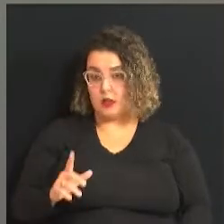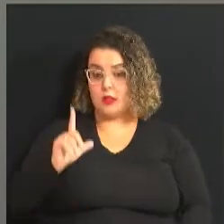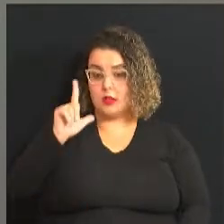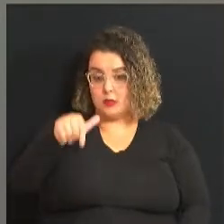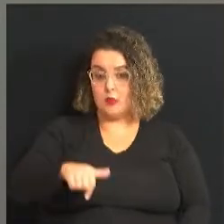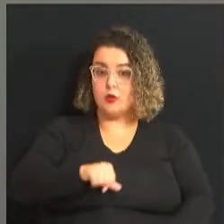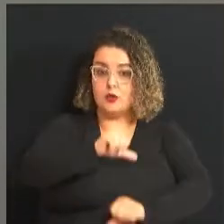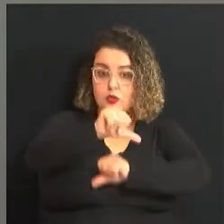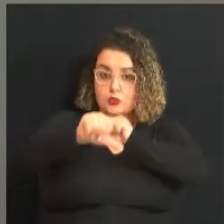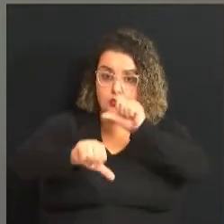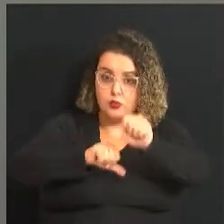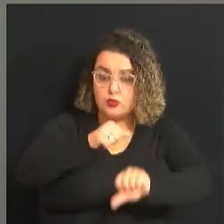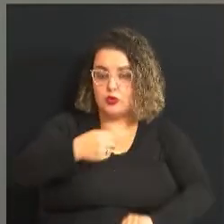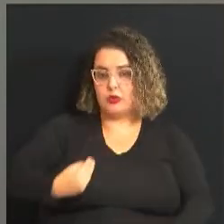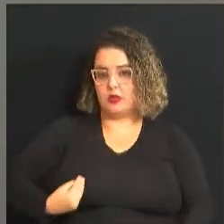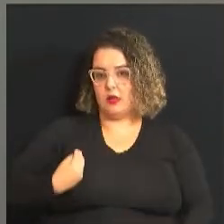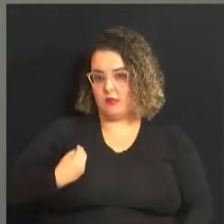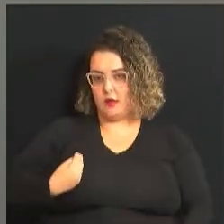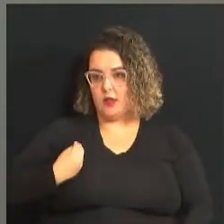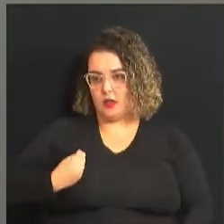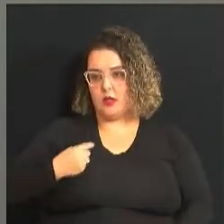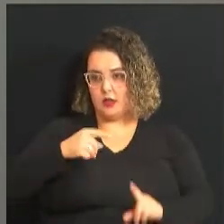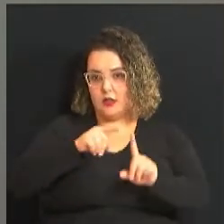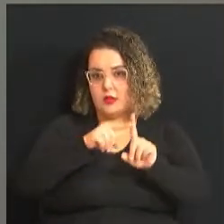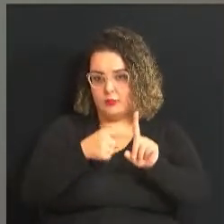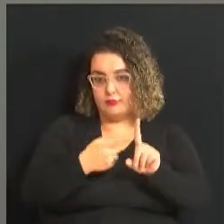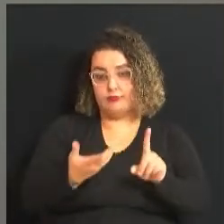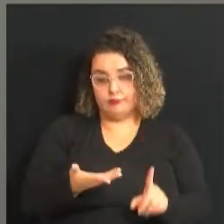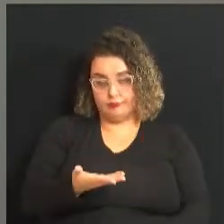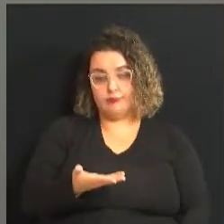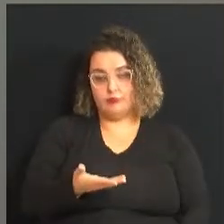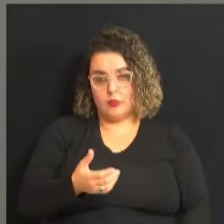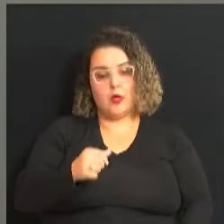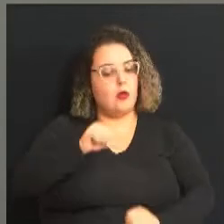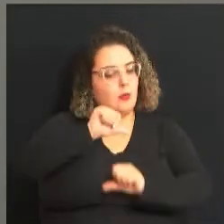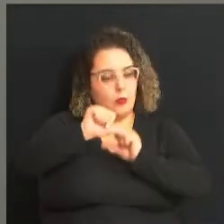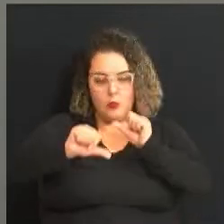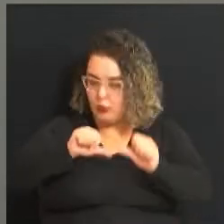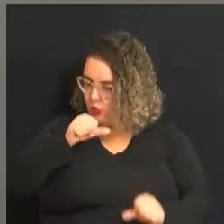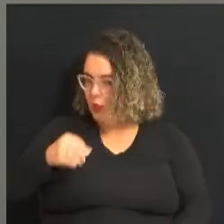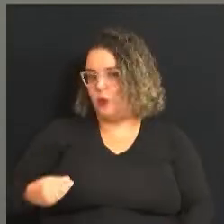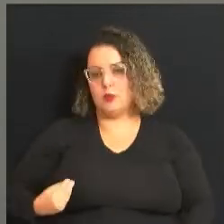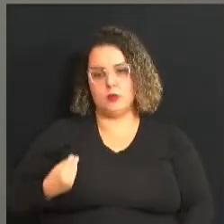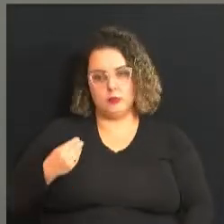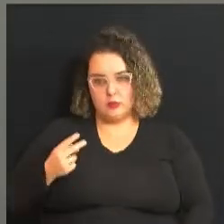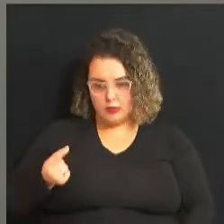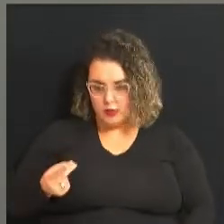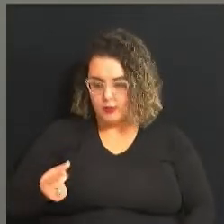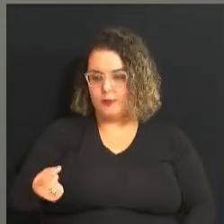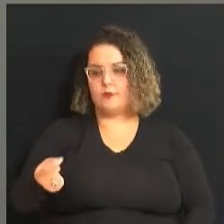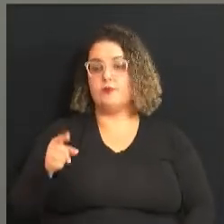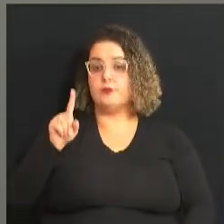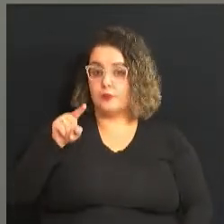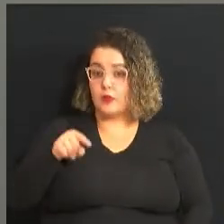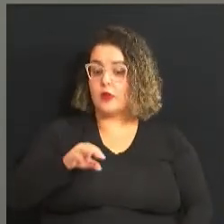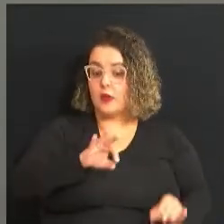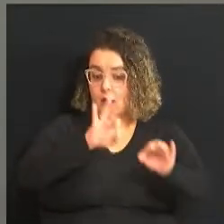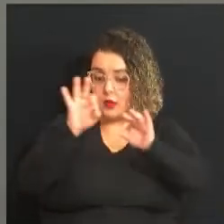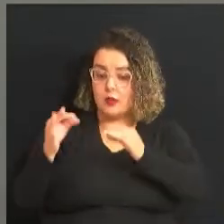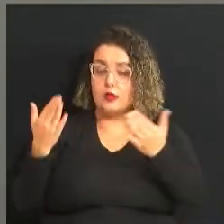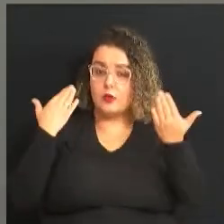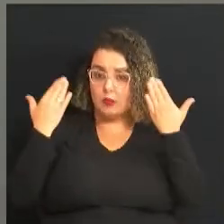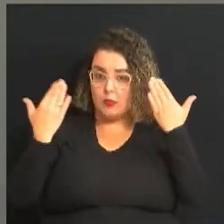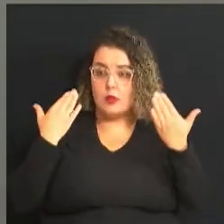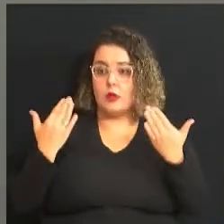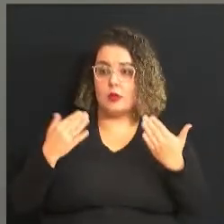da gestante de como um todo, né? Então muda muito a vida dela e às vezes esse acompanhamento psicológico